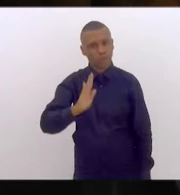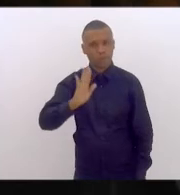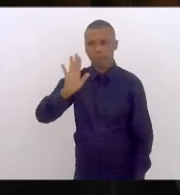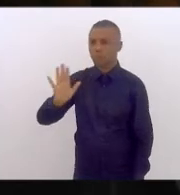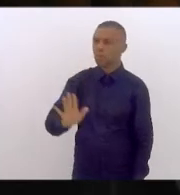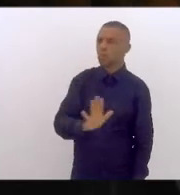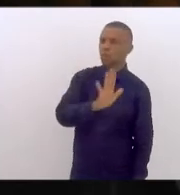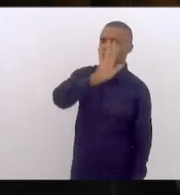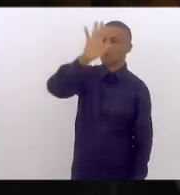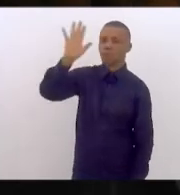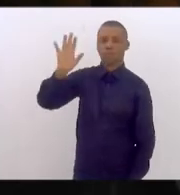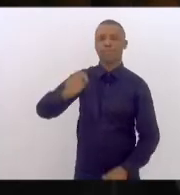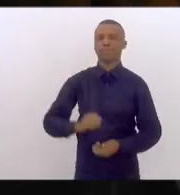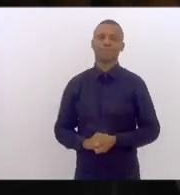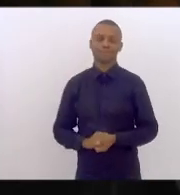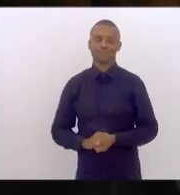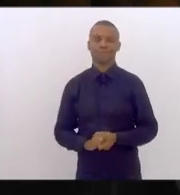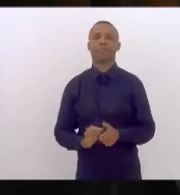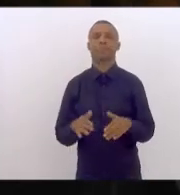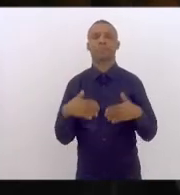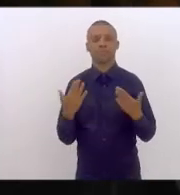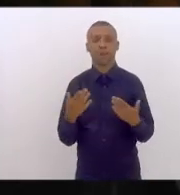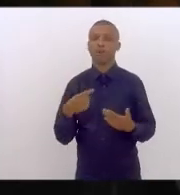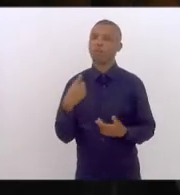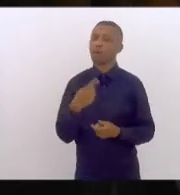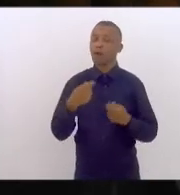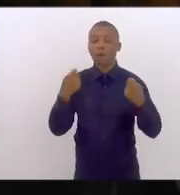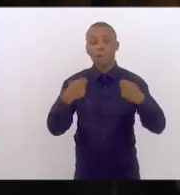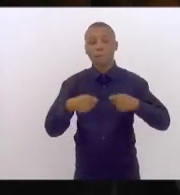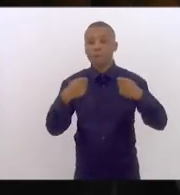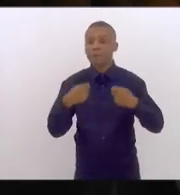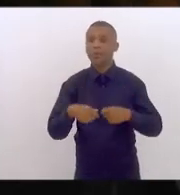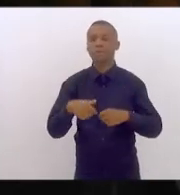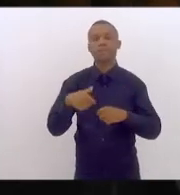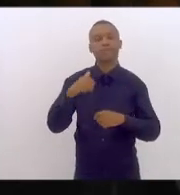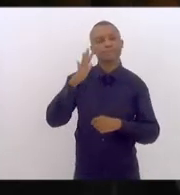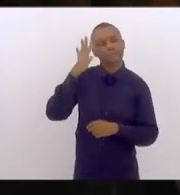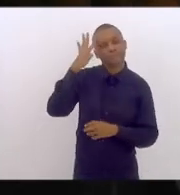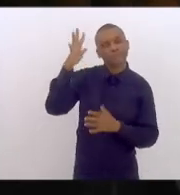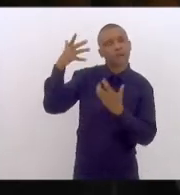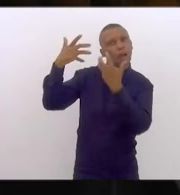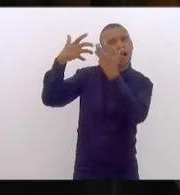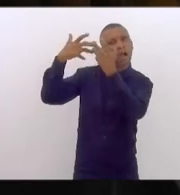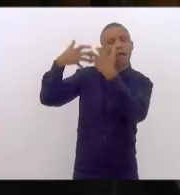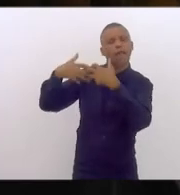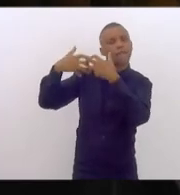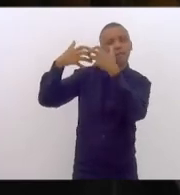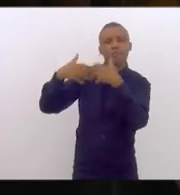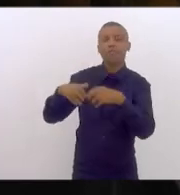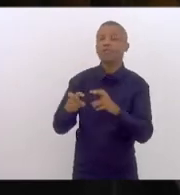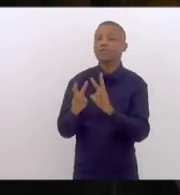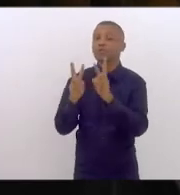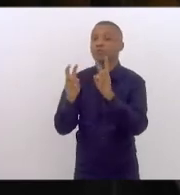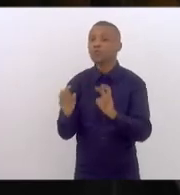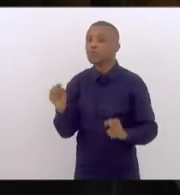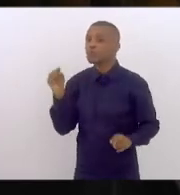então a que se fazer uma reflexão sobre